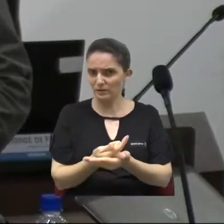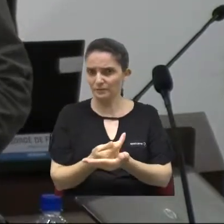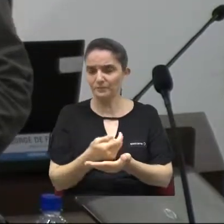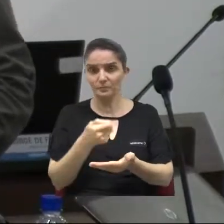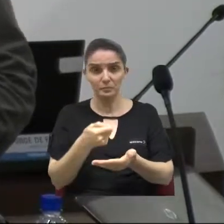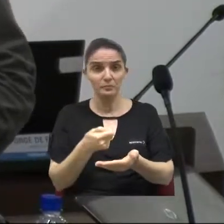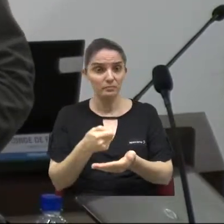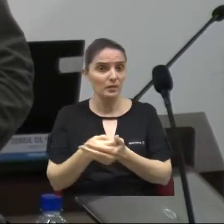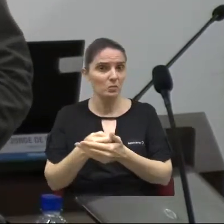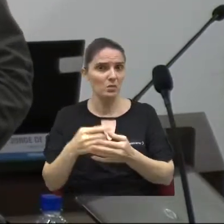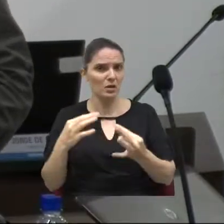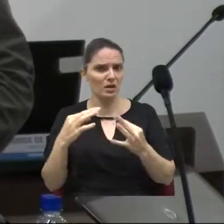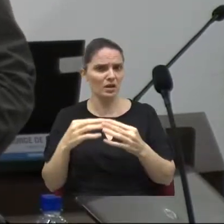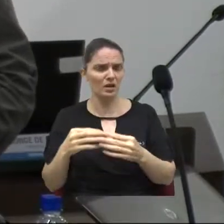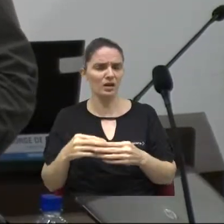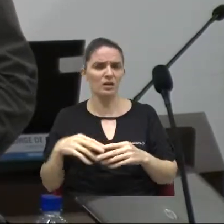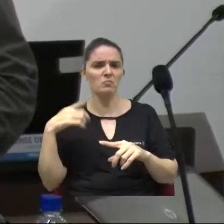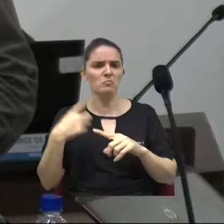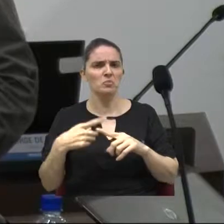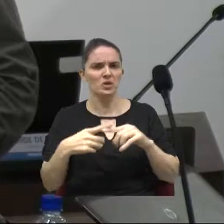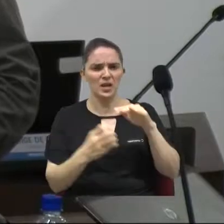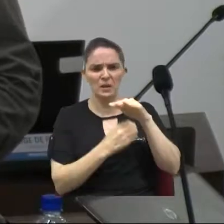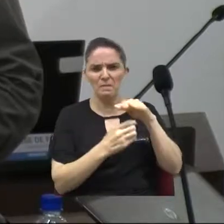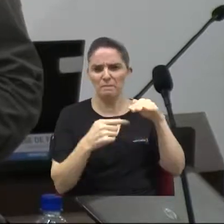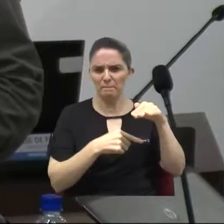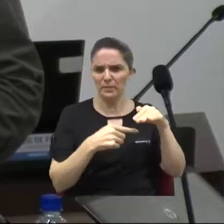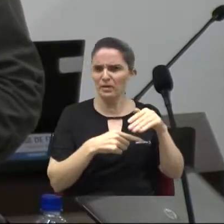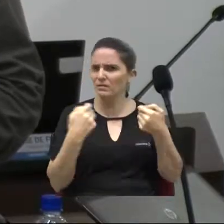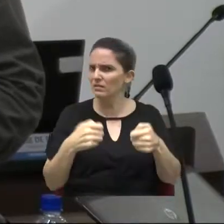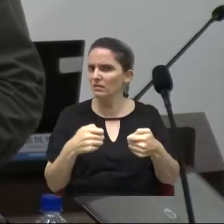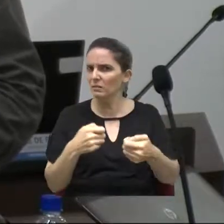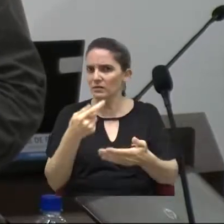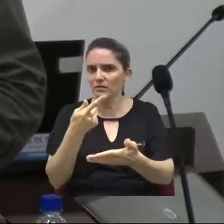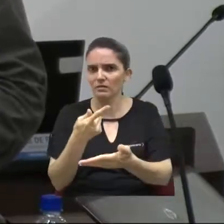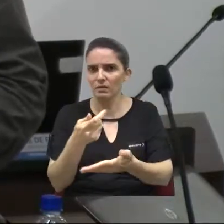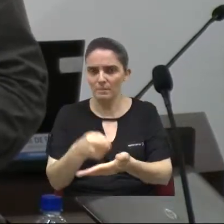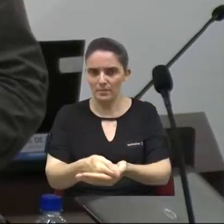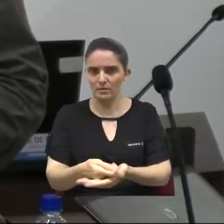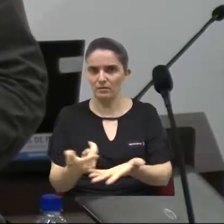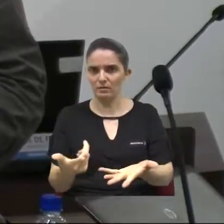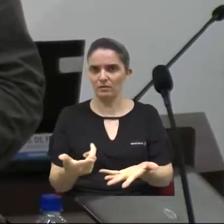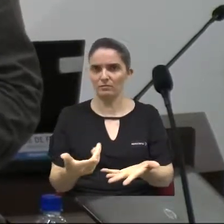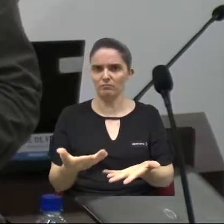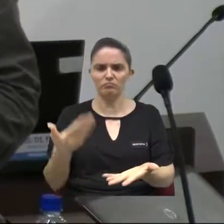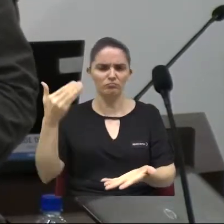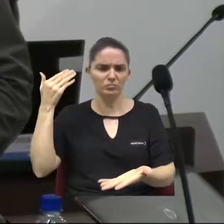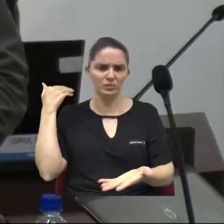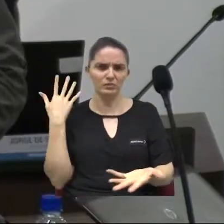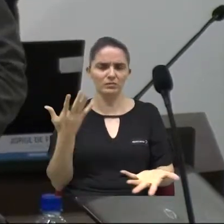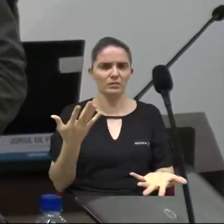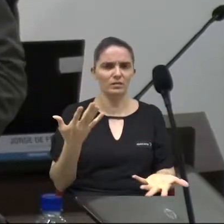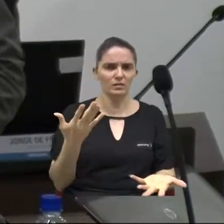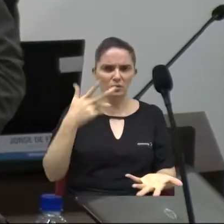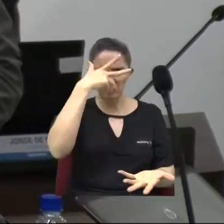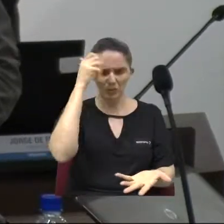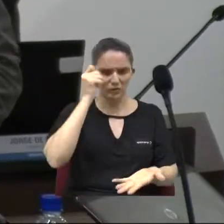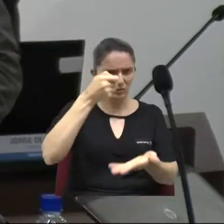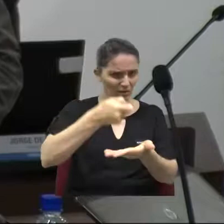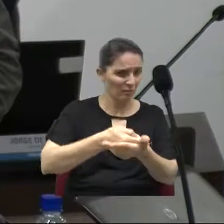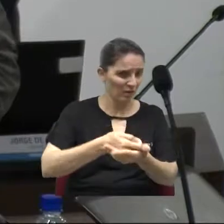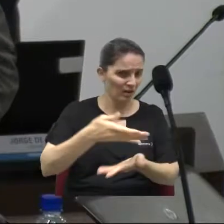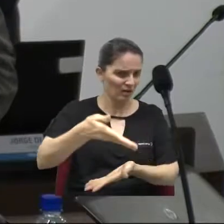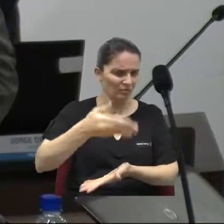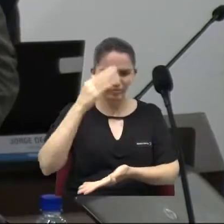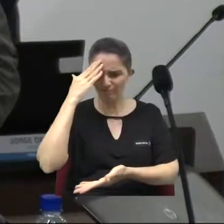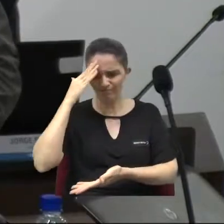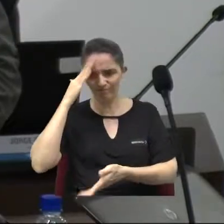uma dívida, assumir uma dívida de uma empresa lá atrás e pagar agora? Eu queria entender